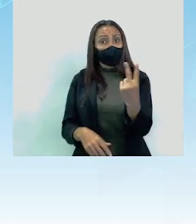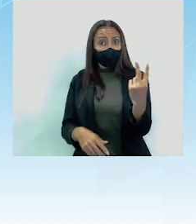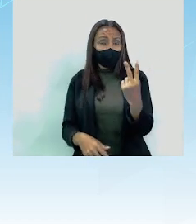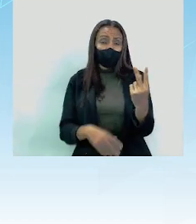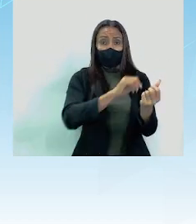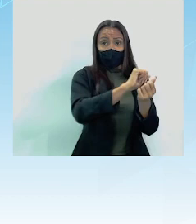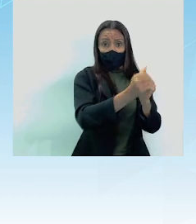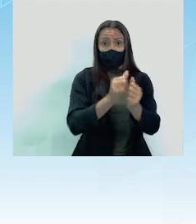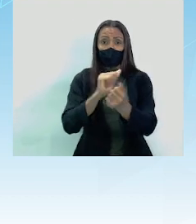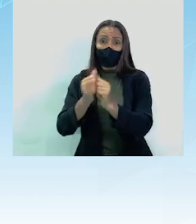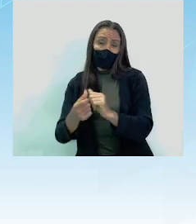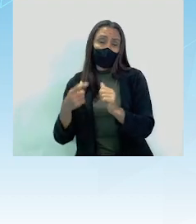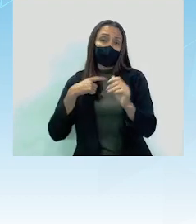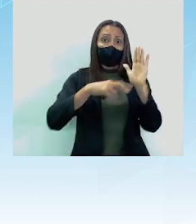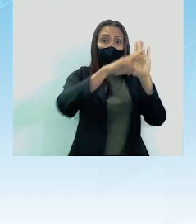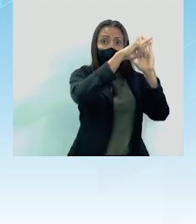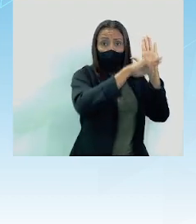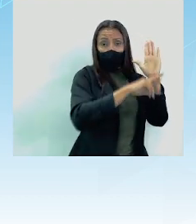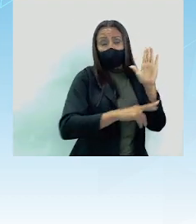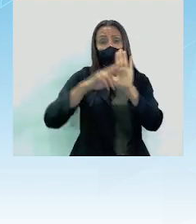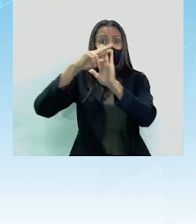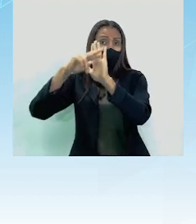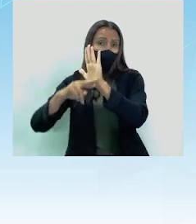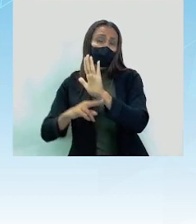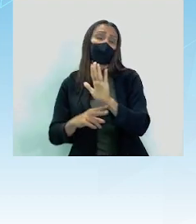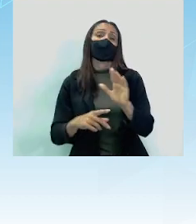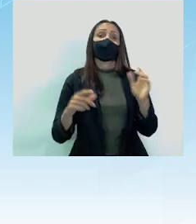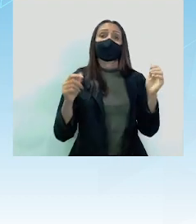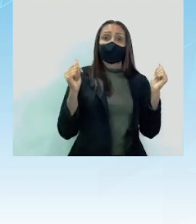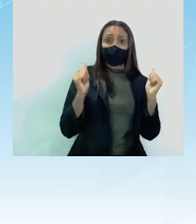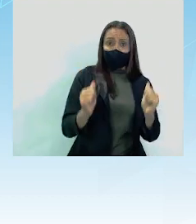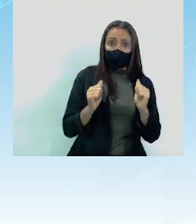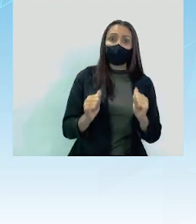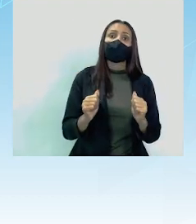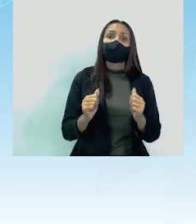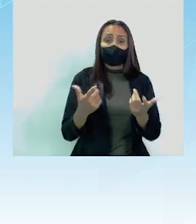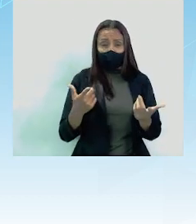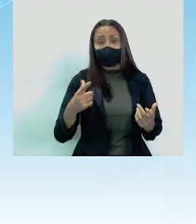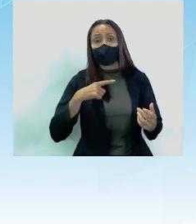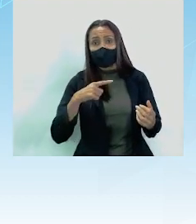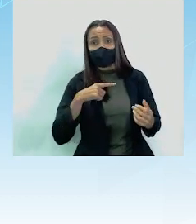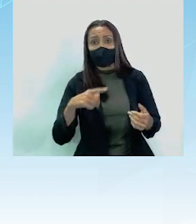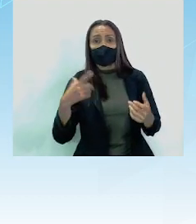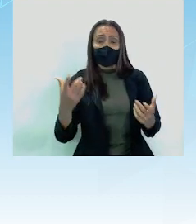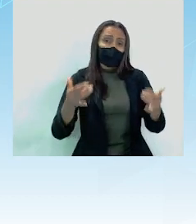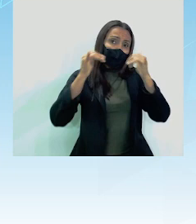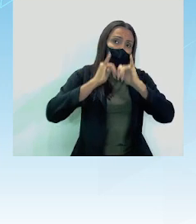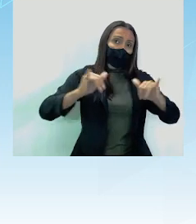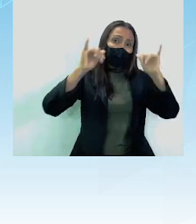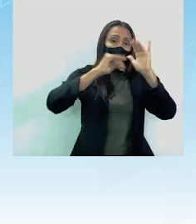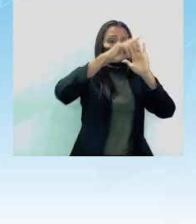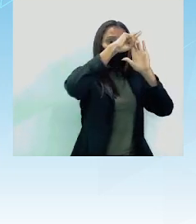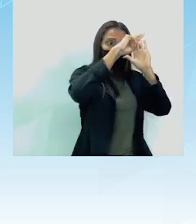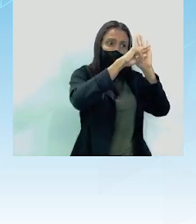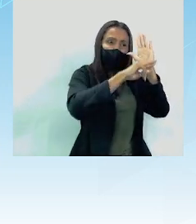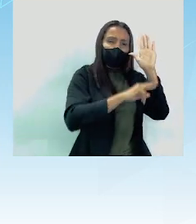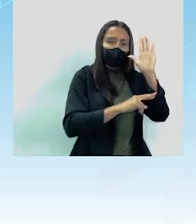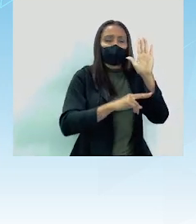acontecem, elas têm regras, elas têm todo um aparato de informações e de regras para